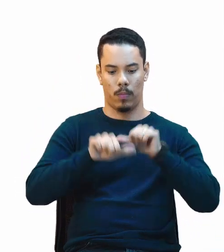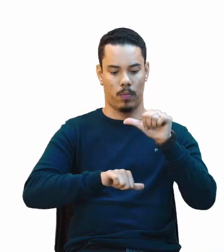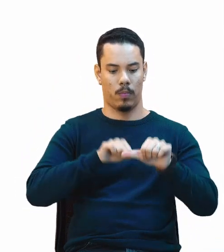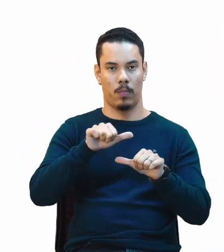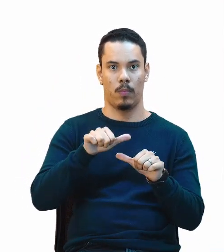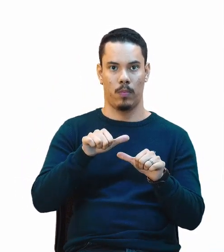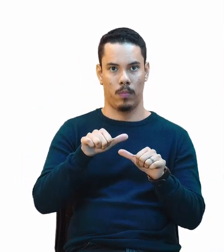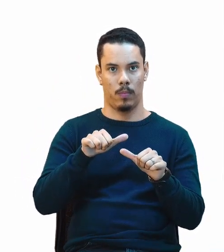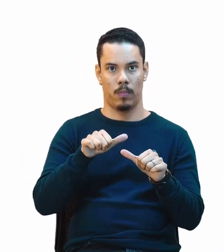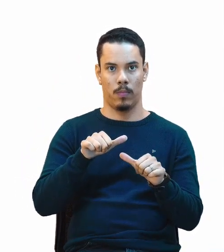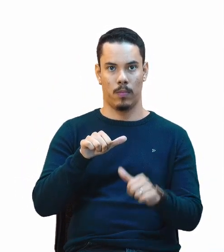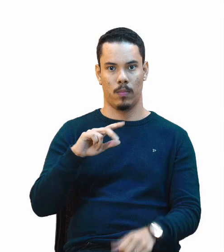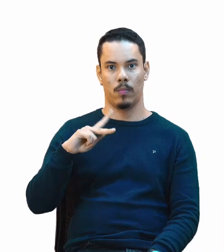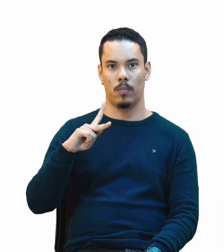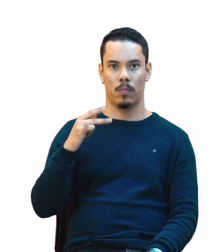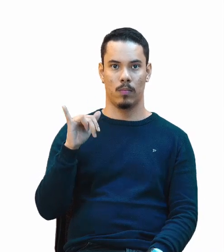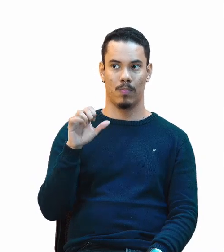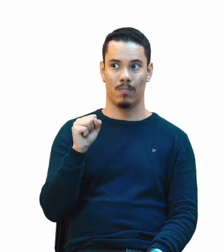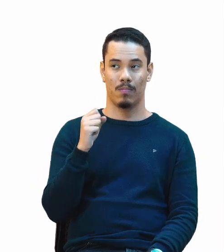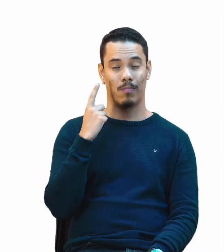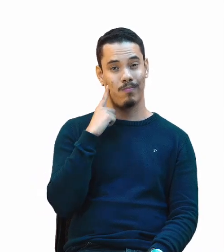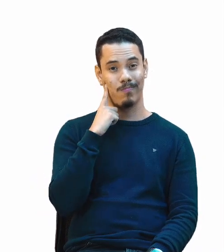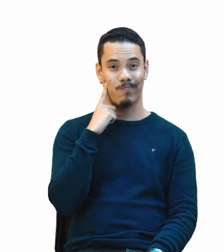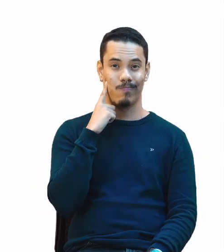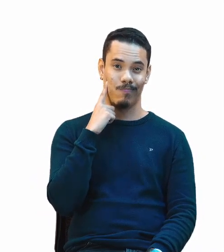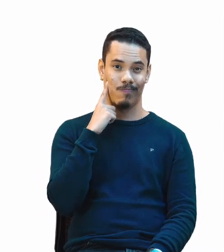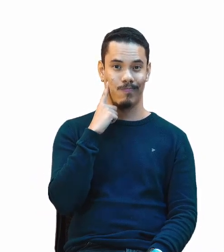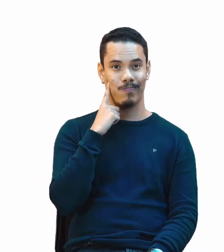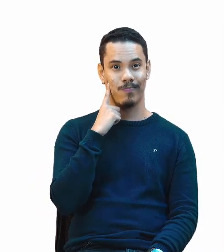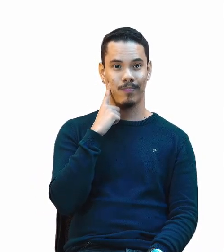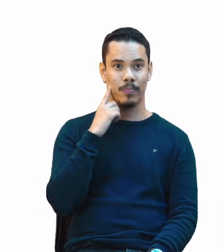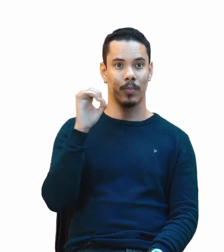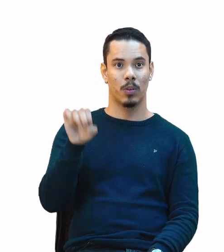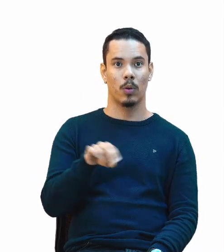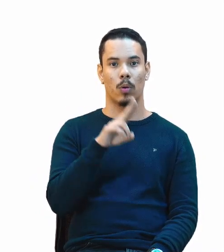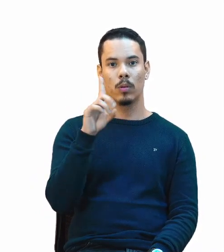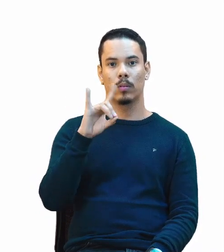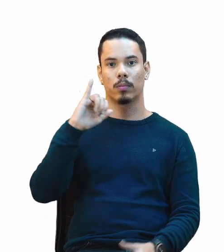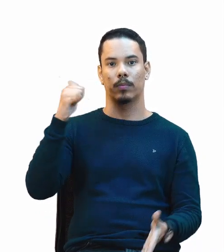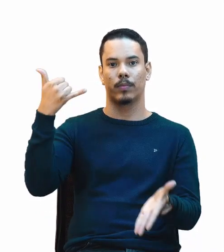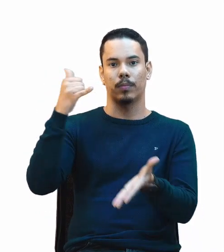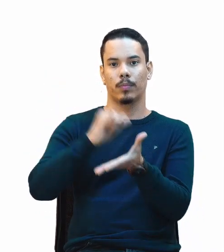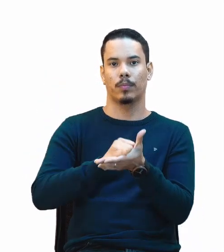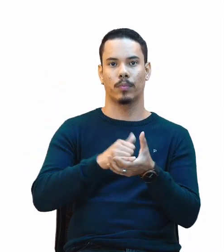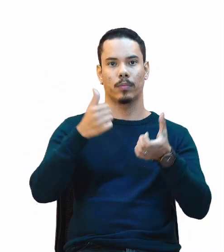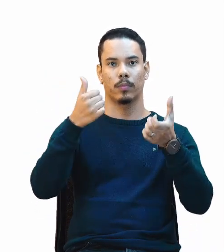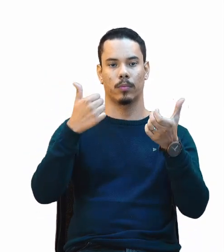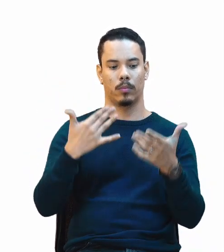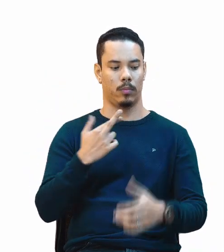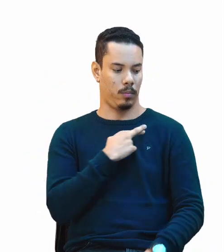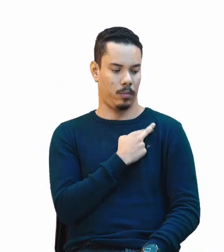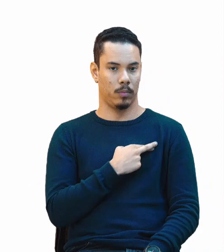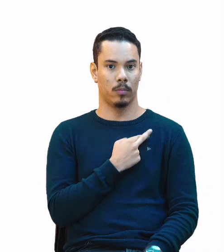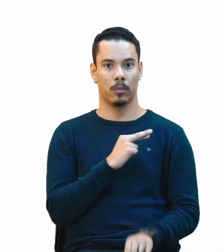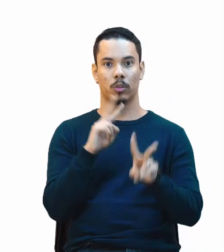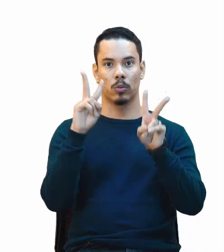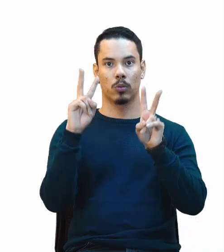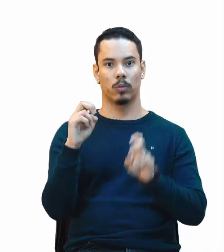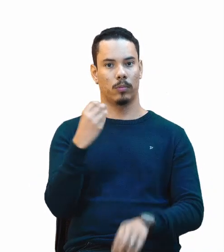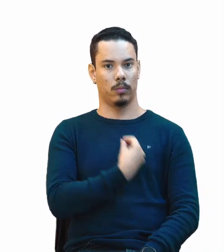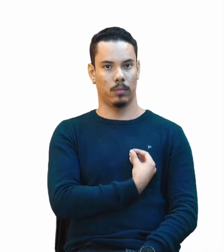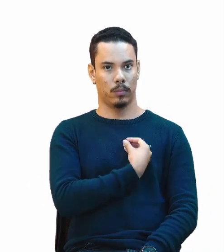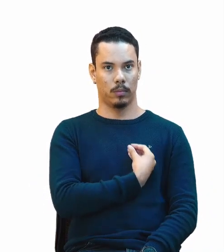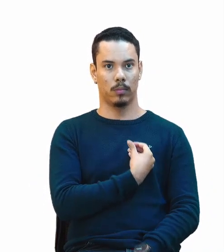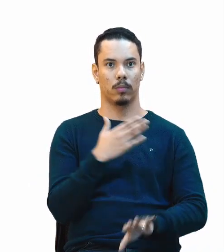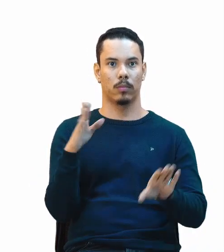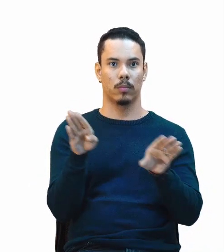física. Será, gente? Ou D, justificação religiosa sobre a existência e as